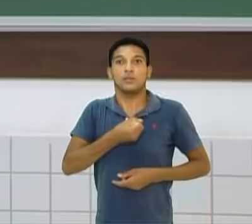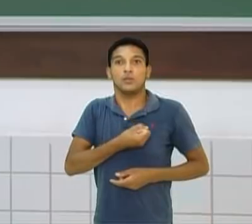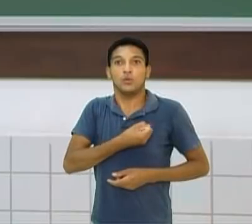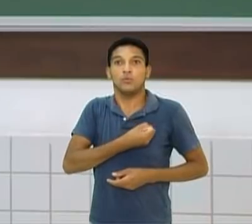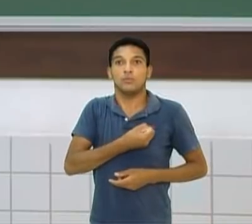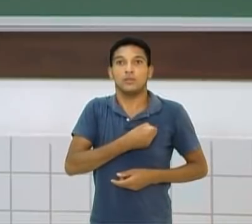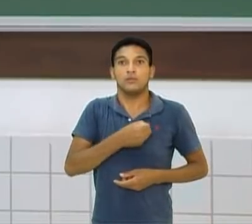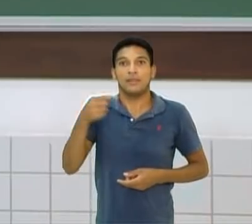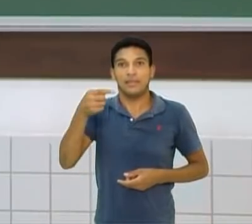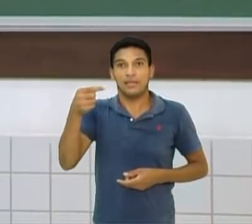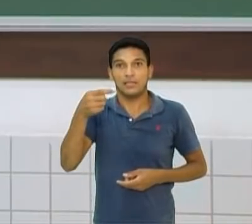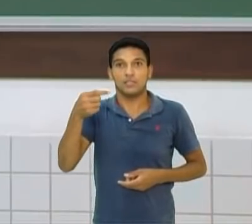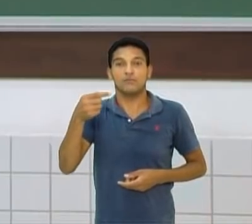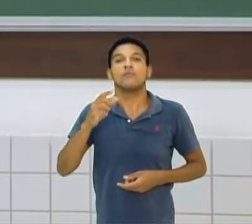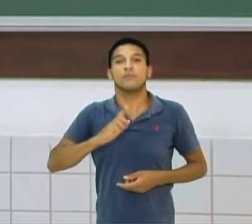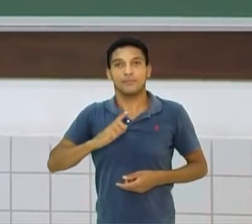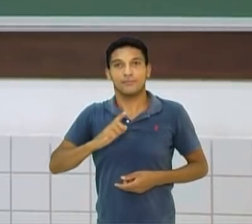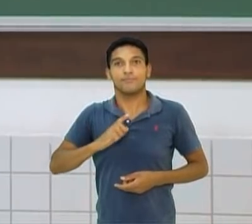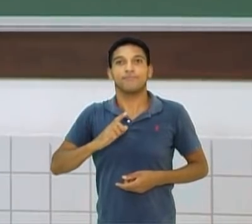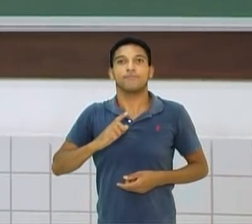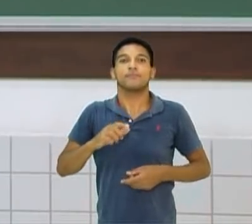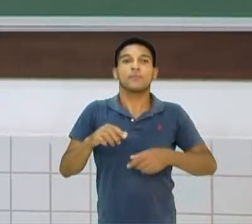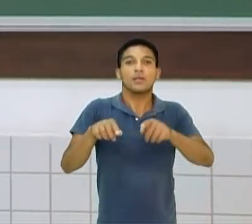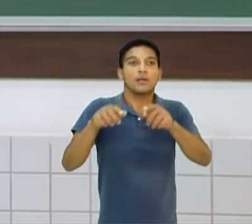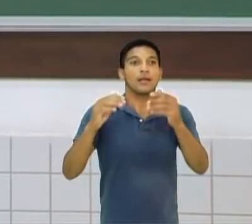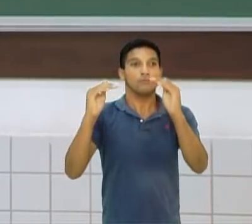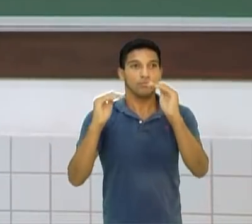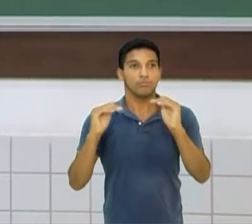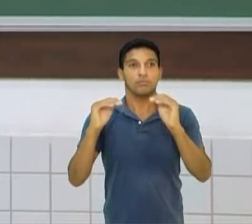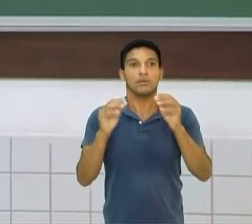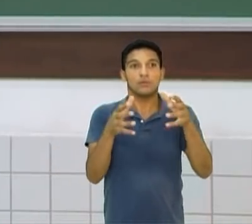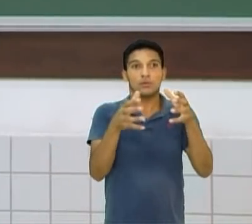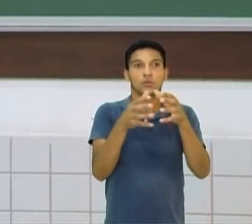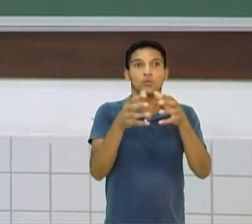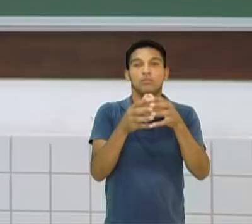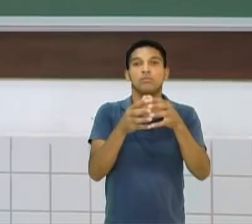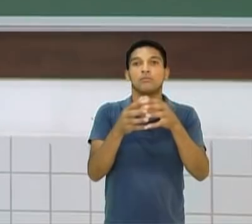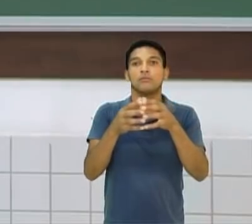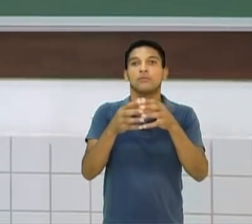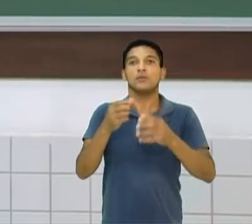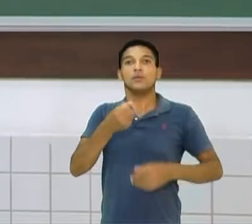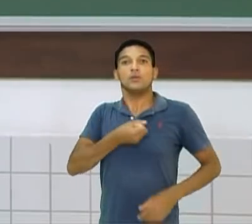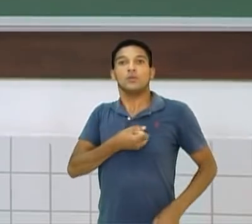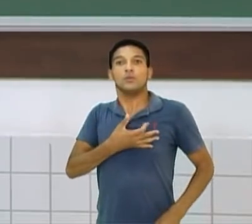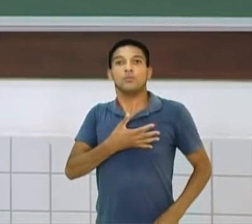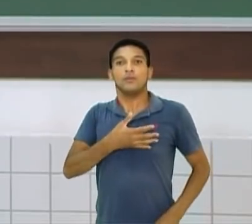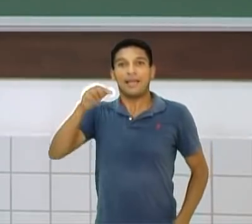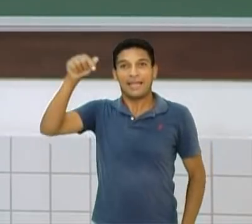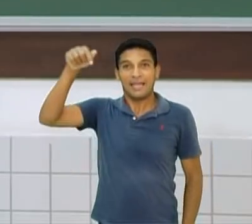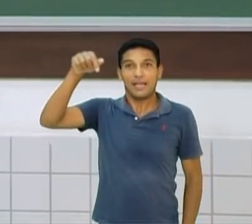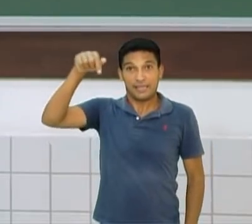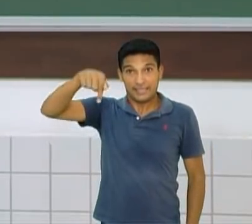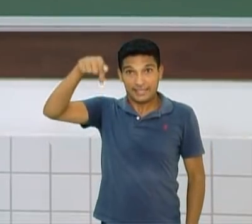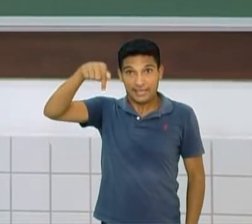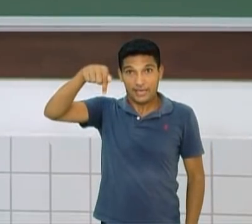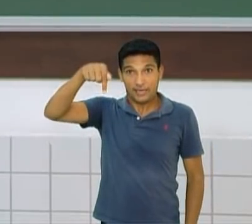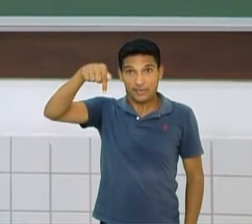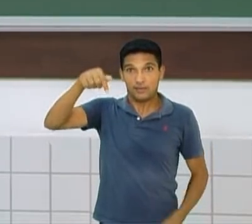no 7º ano, né? Você começou a ver ali a parte dos números negativos, operações com números